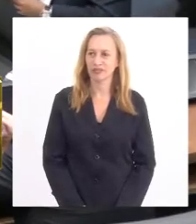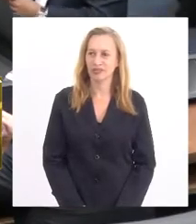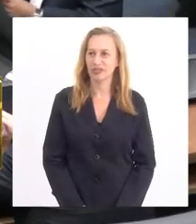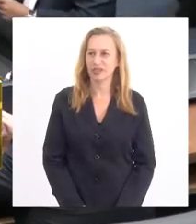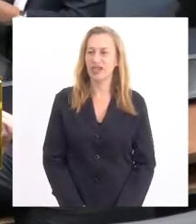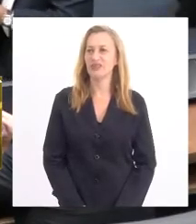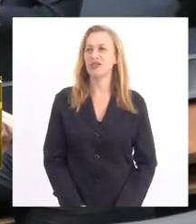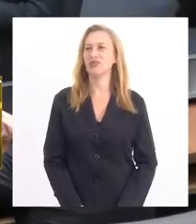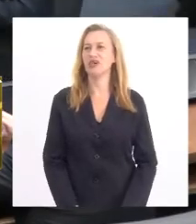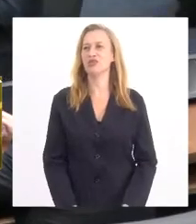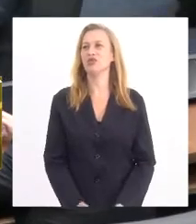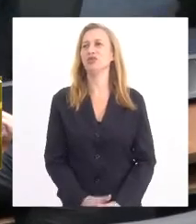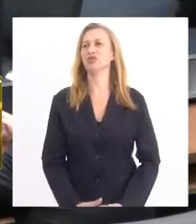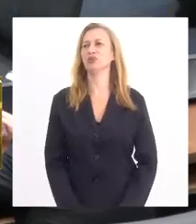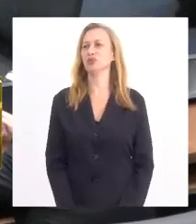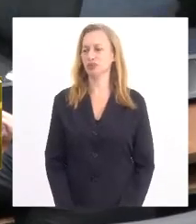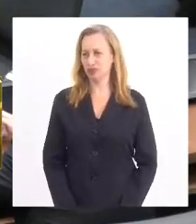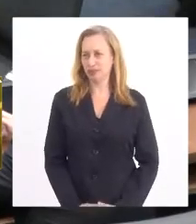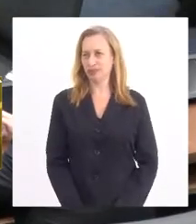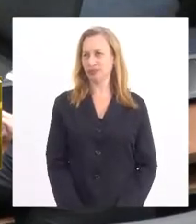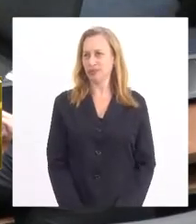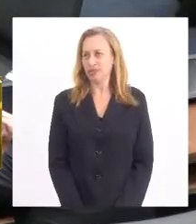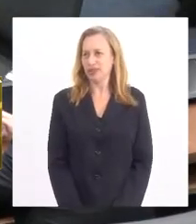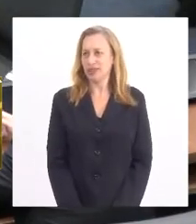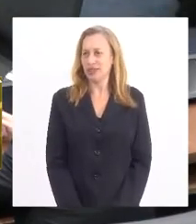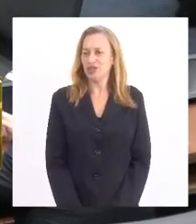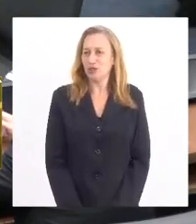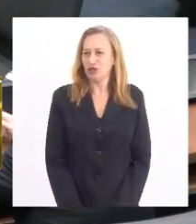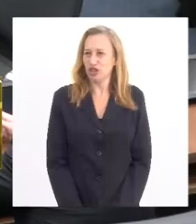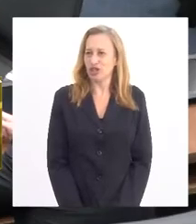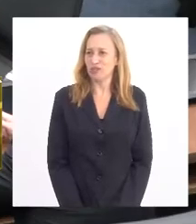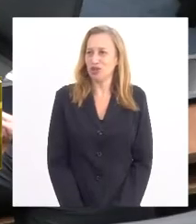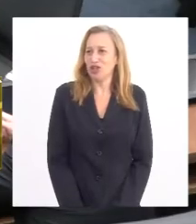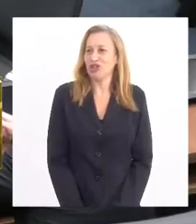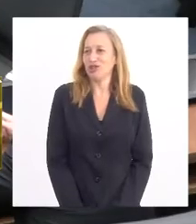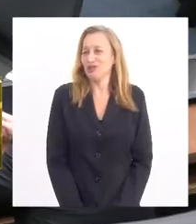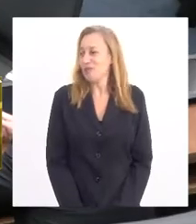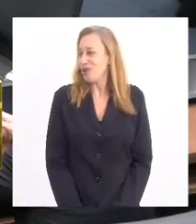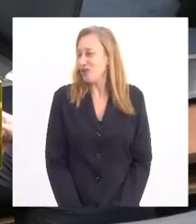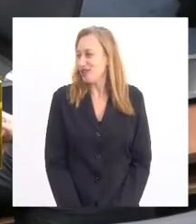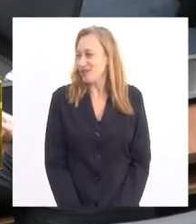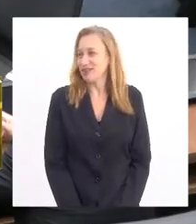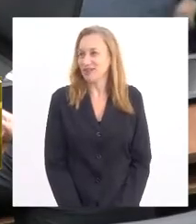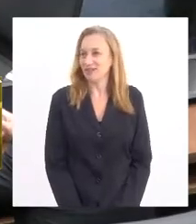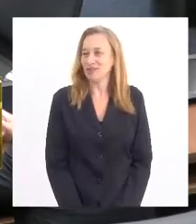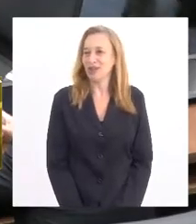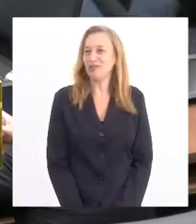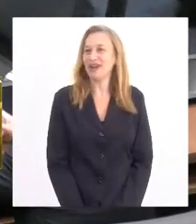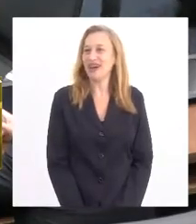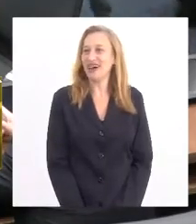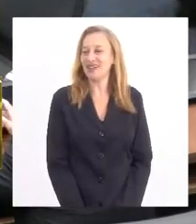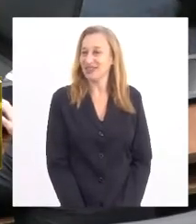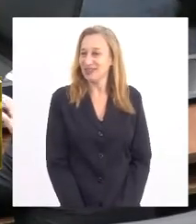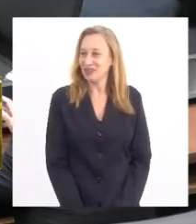E aí E aí E aí